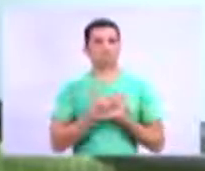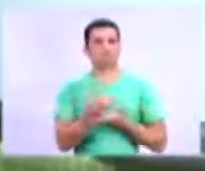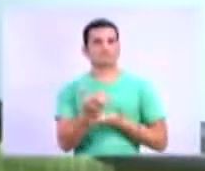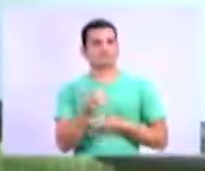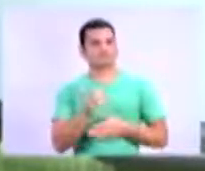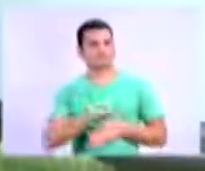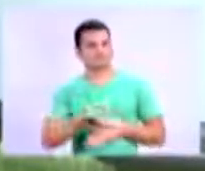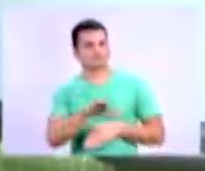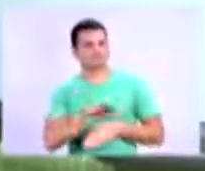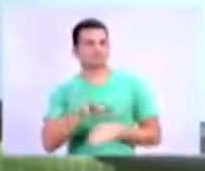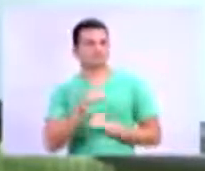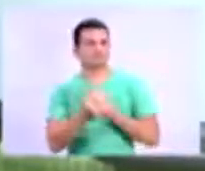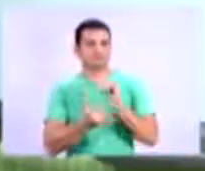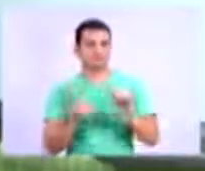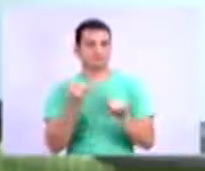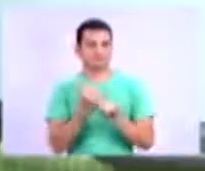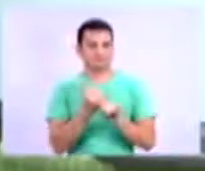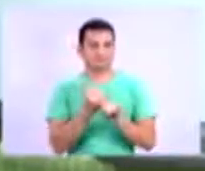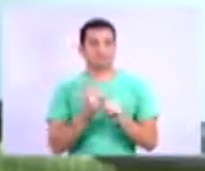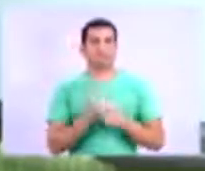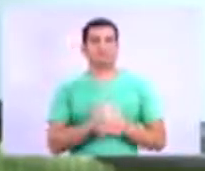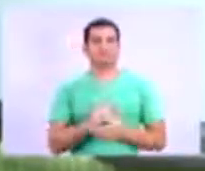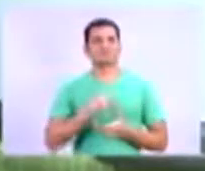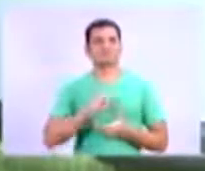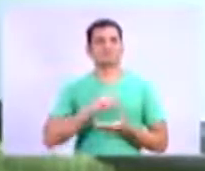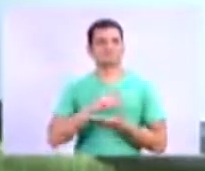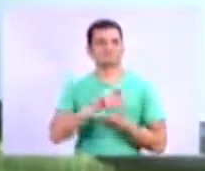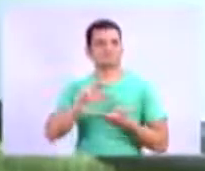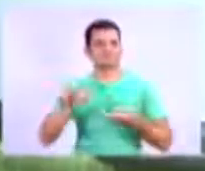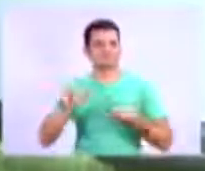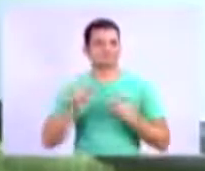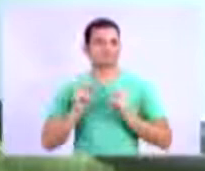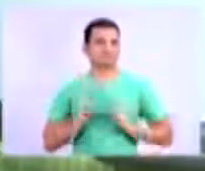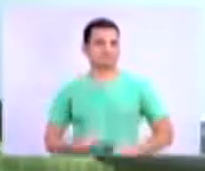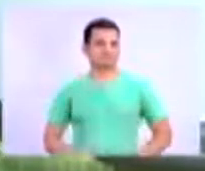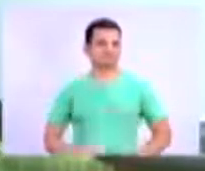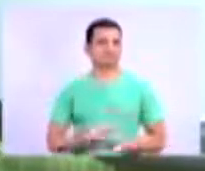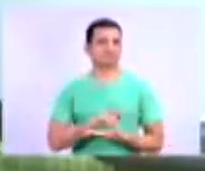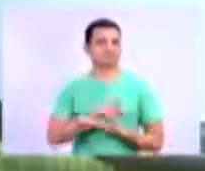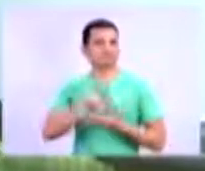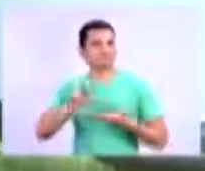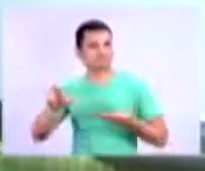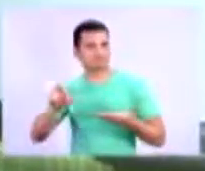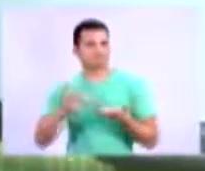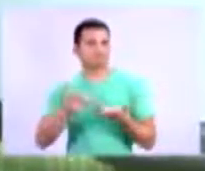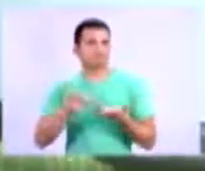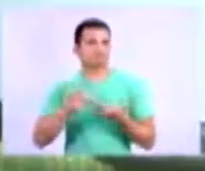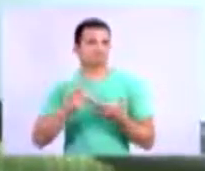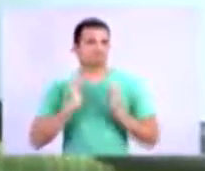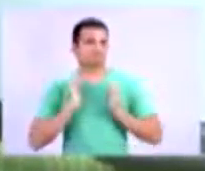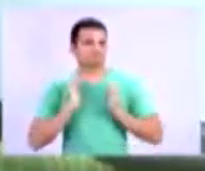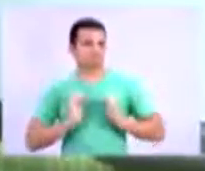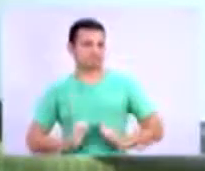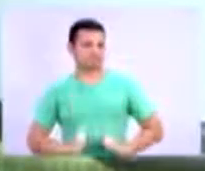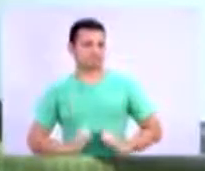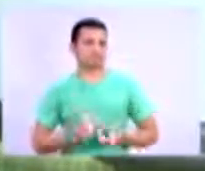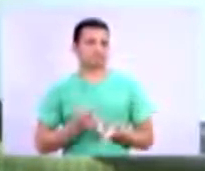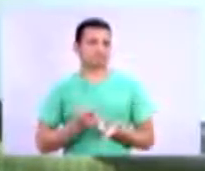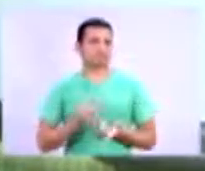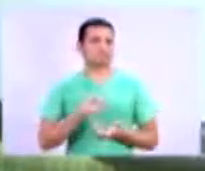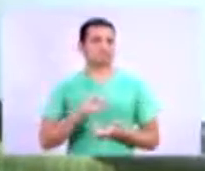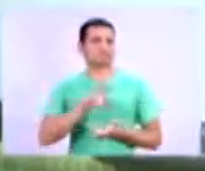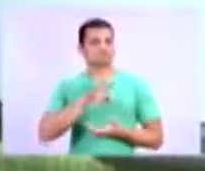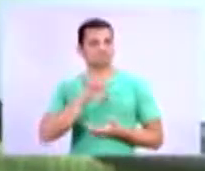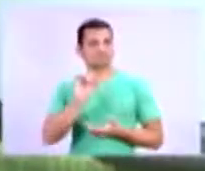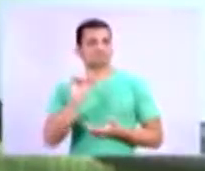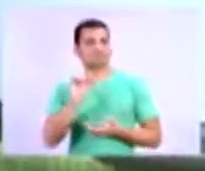ambiente virtual, né, existem várias posturas, várias condutas éticas que vão de